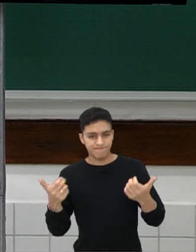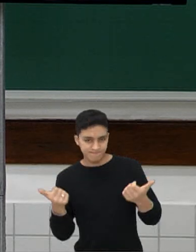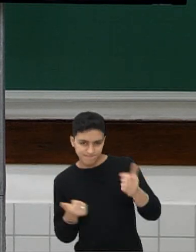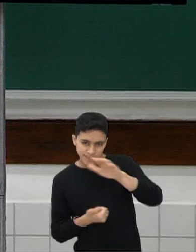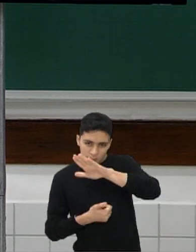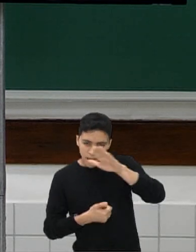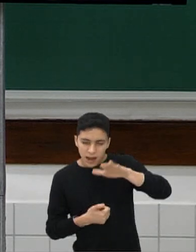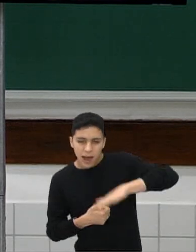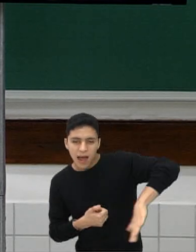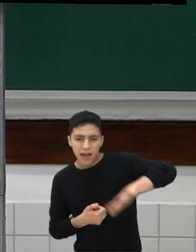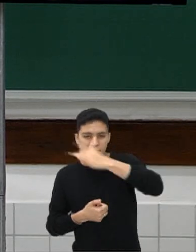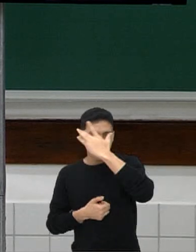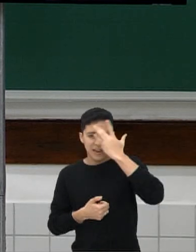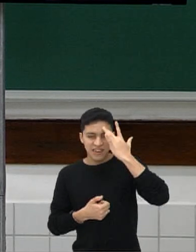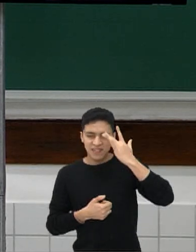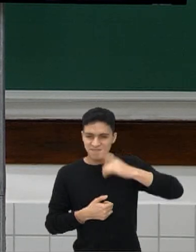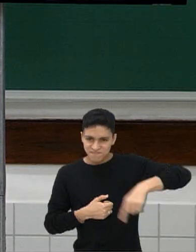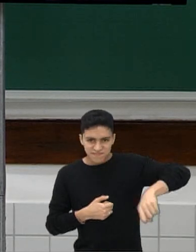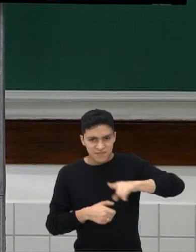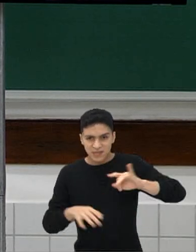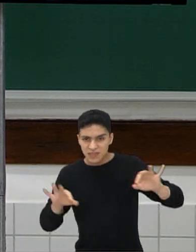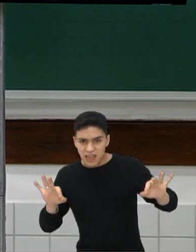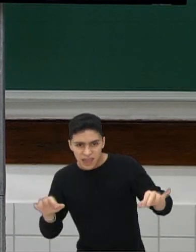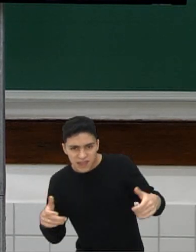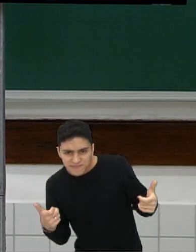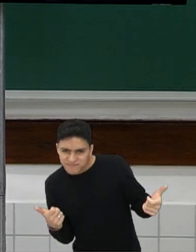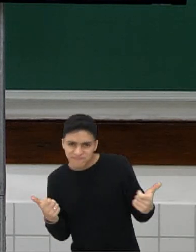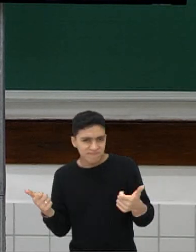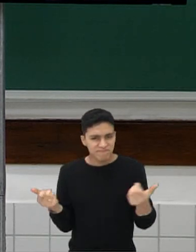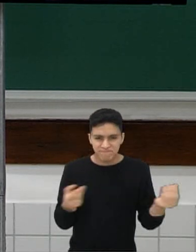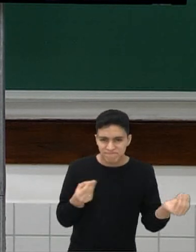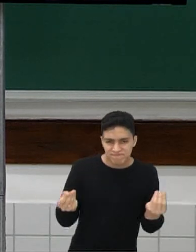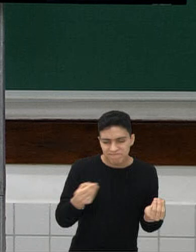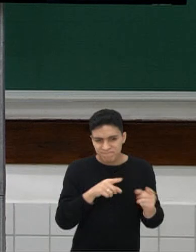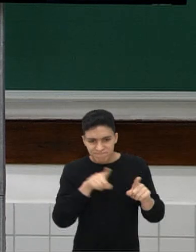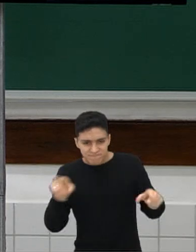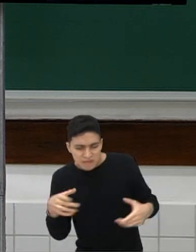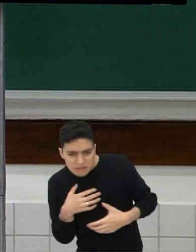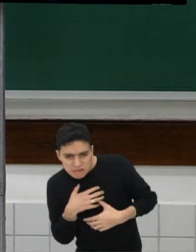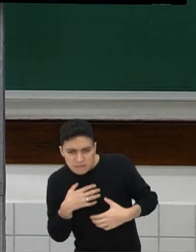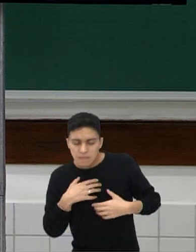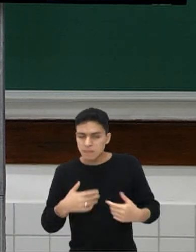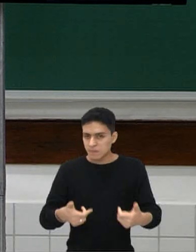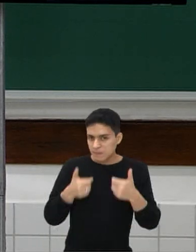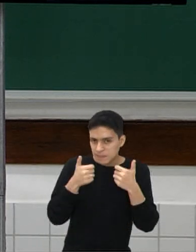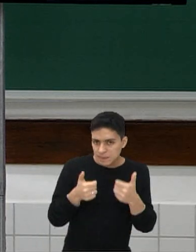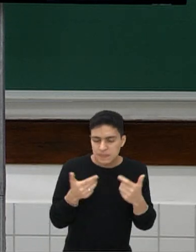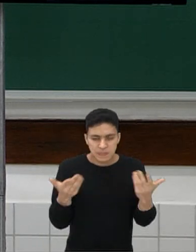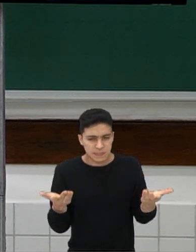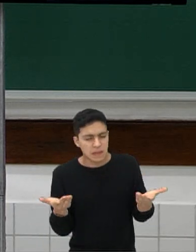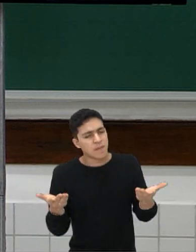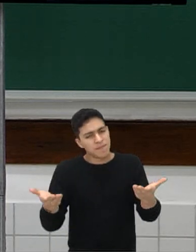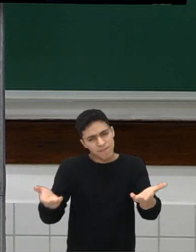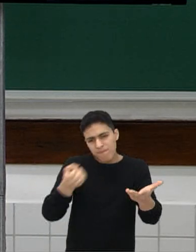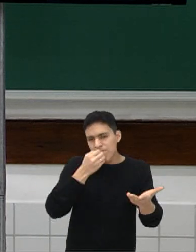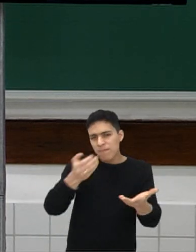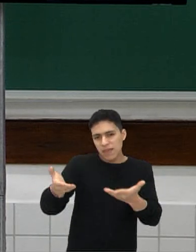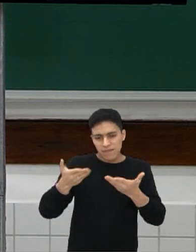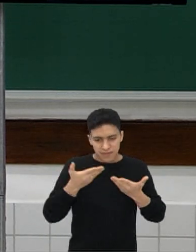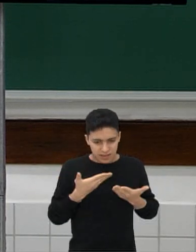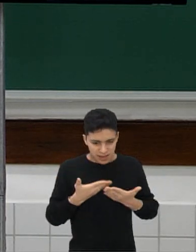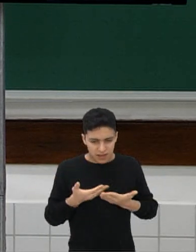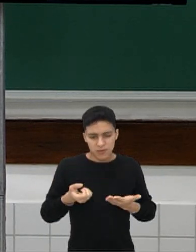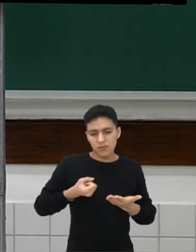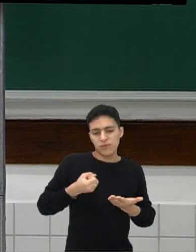Olá, galerinha! Tudo certinho com vocês? Como é que vocês estão? Tudo bem aí? Seja bem-vindo à aula